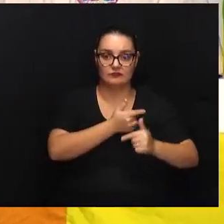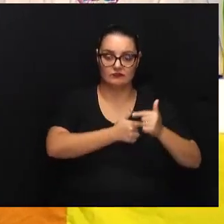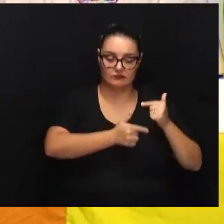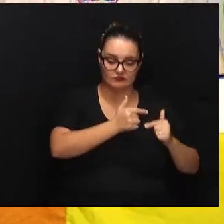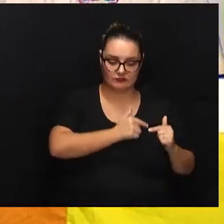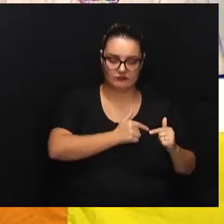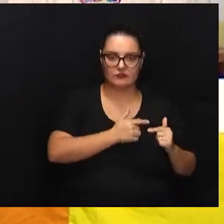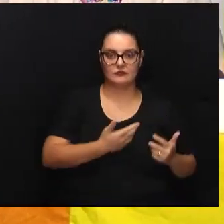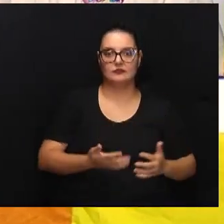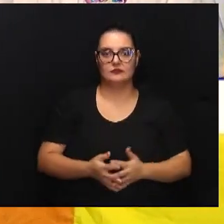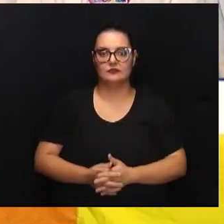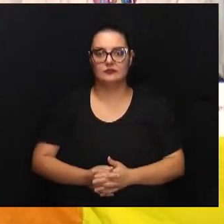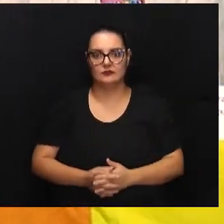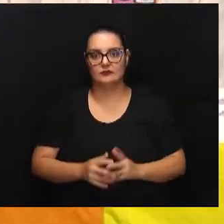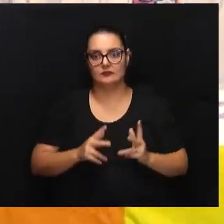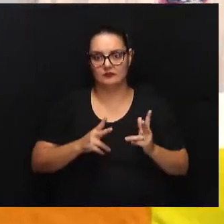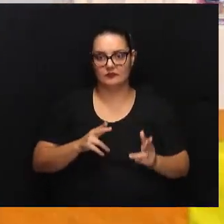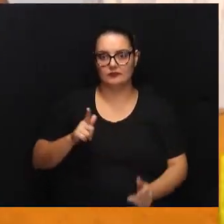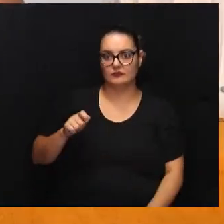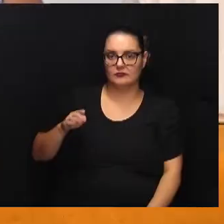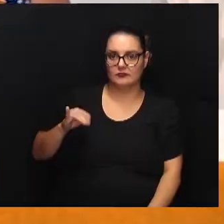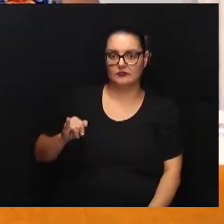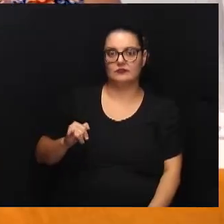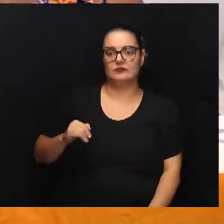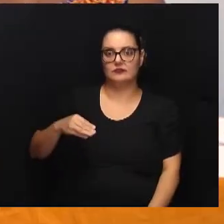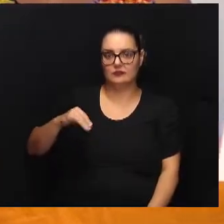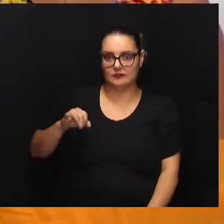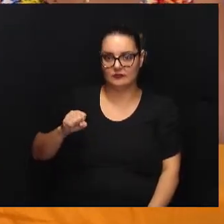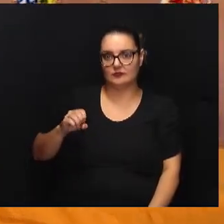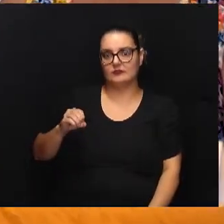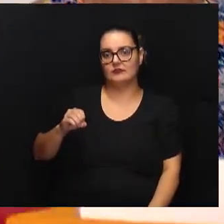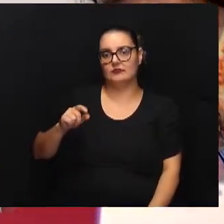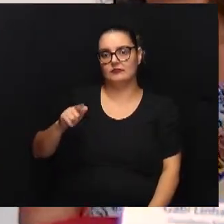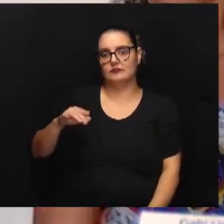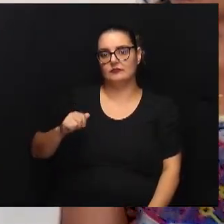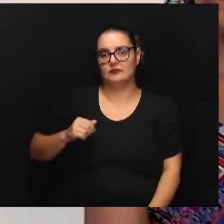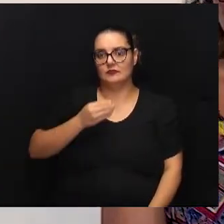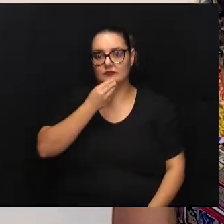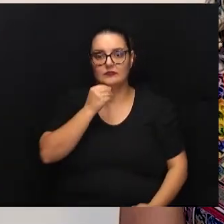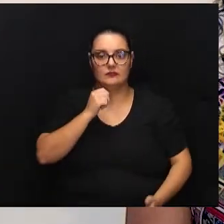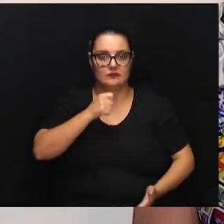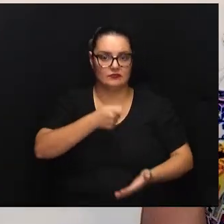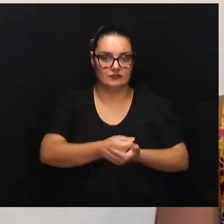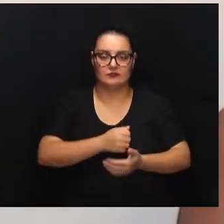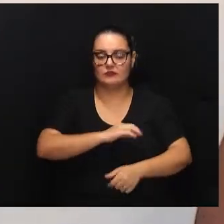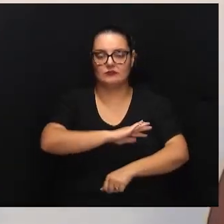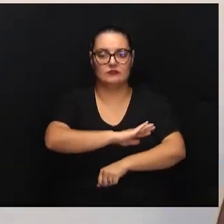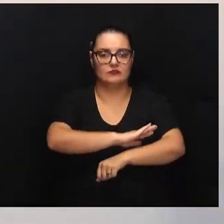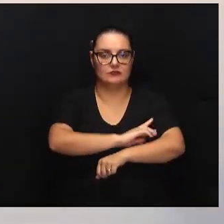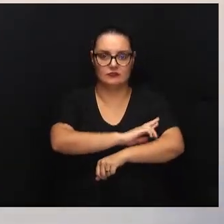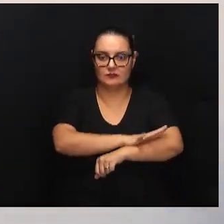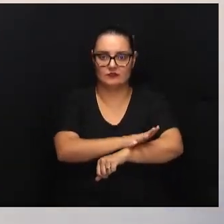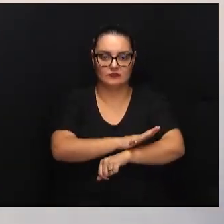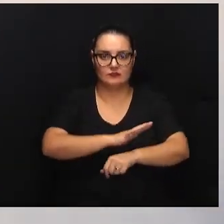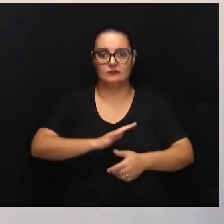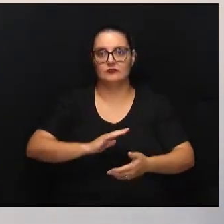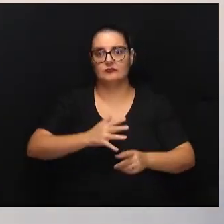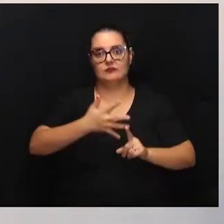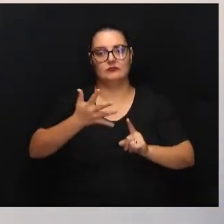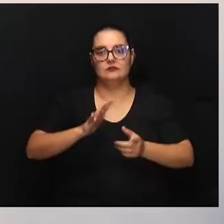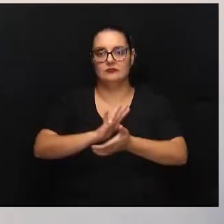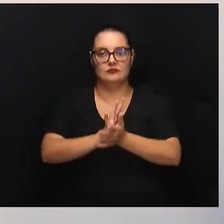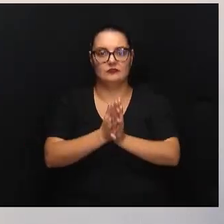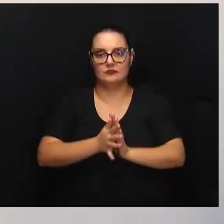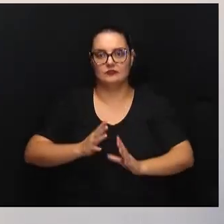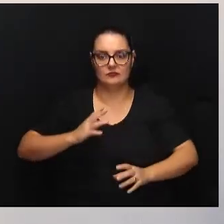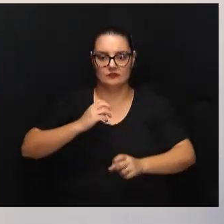essa Câmara retrógrada, né, como a Gabi colocou, né, misógina, racista, e,